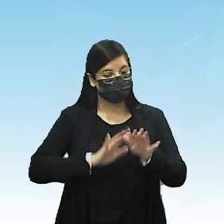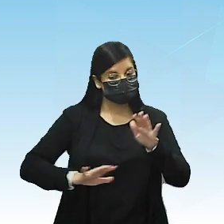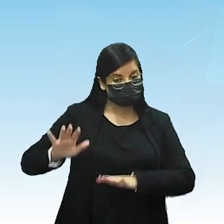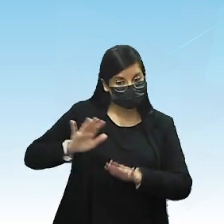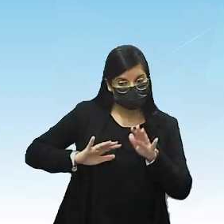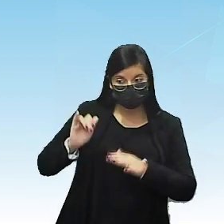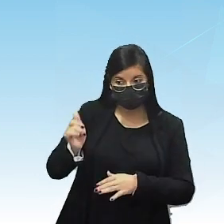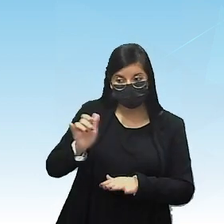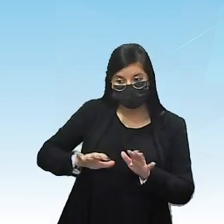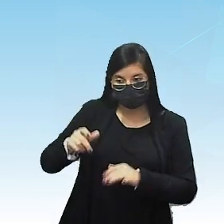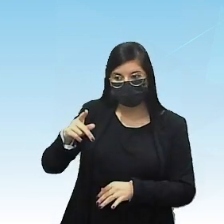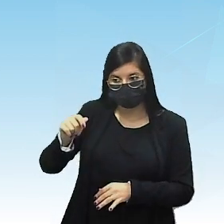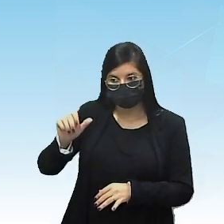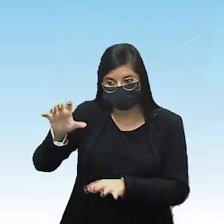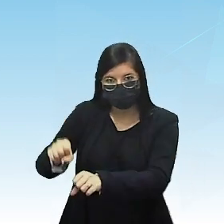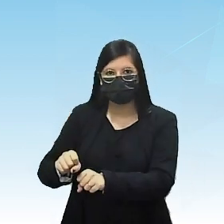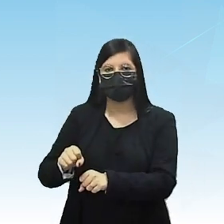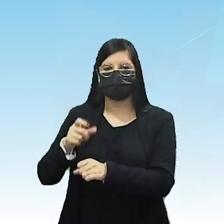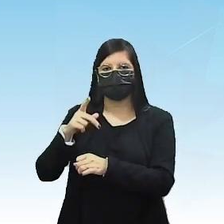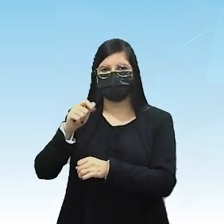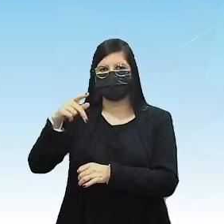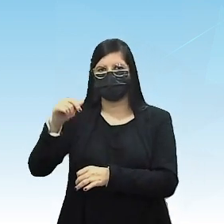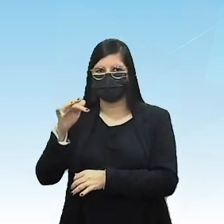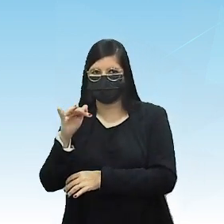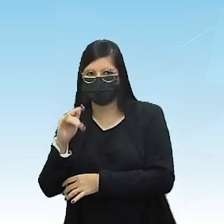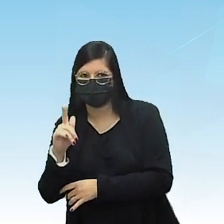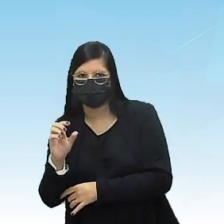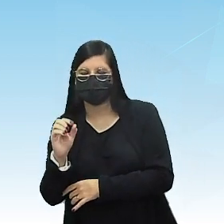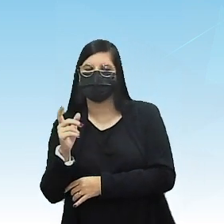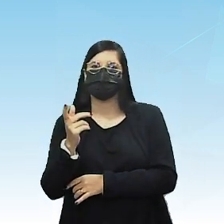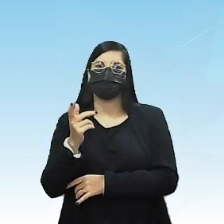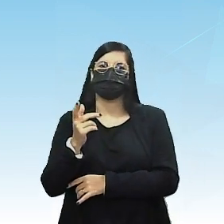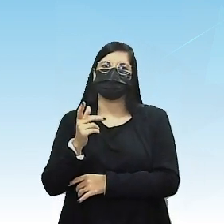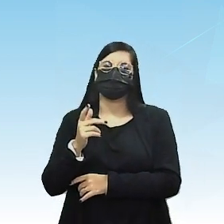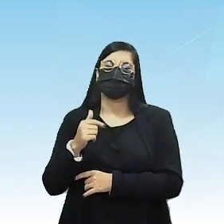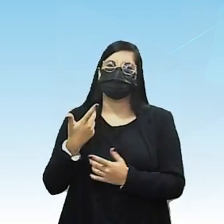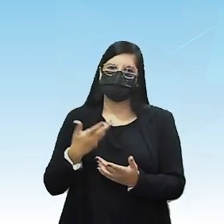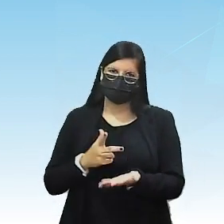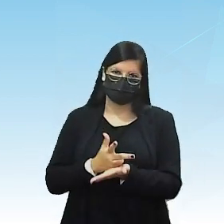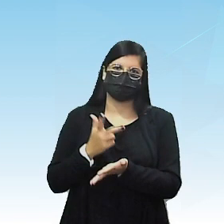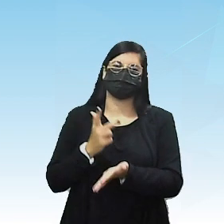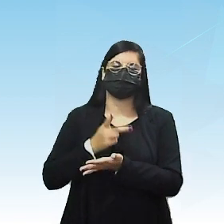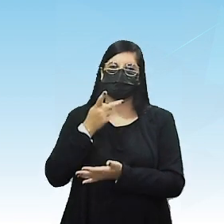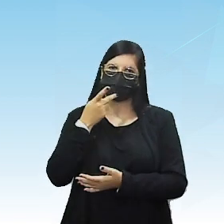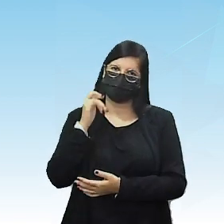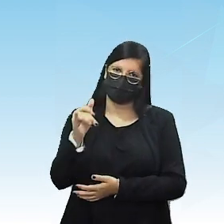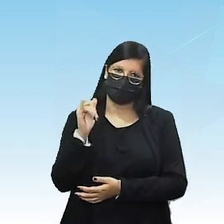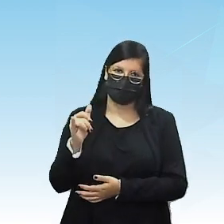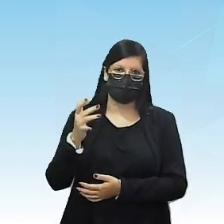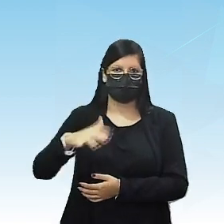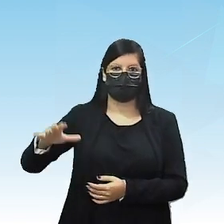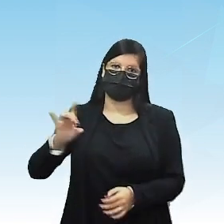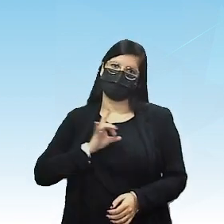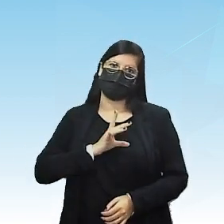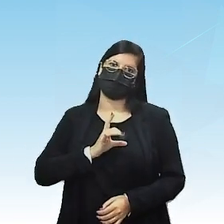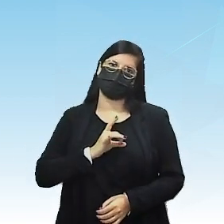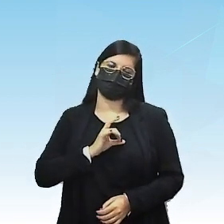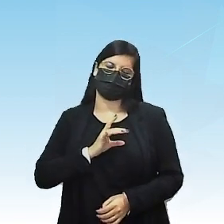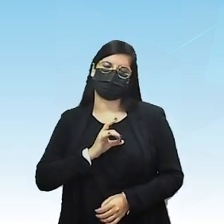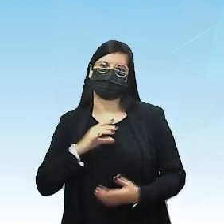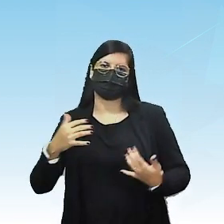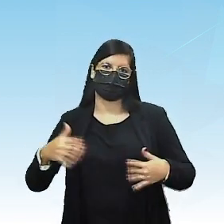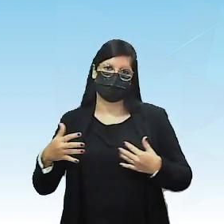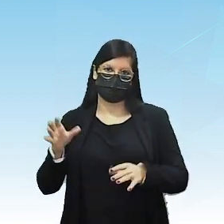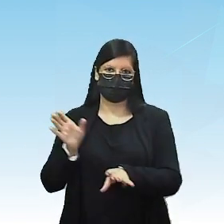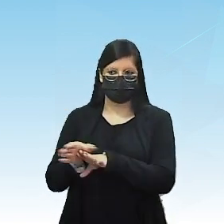ou então vá dormir que o papafigo vai passar. Então também era mais ou menos usada para isso, né? Então para